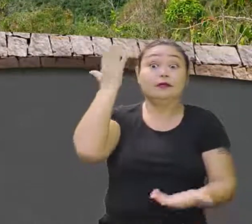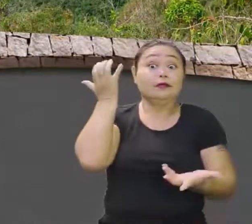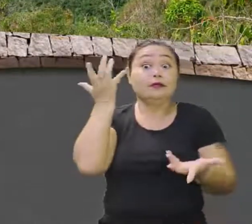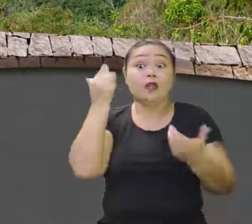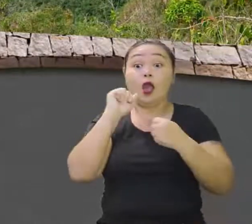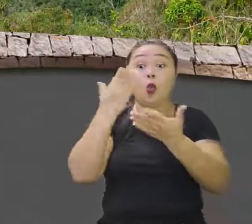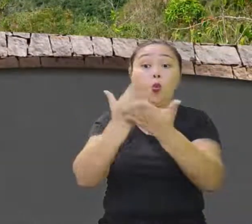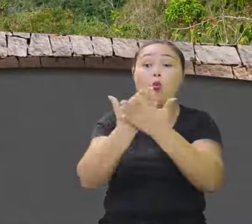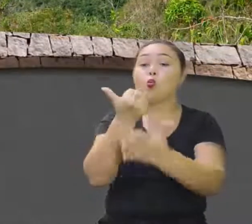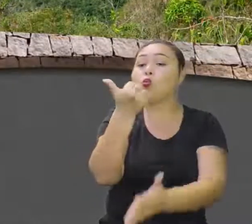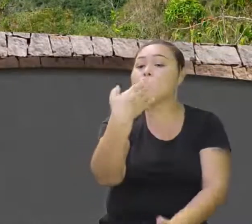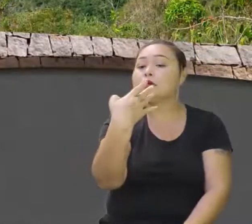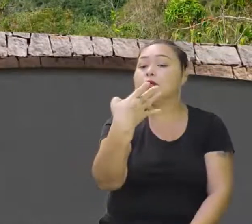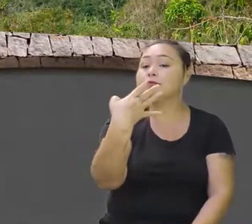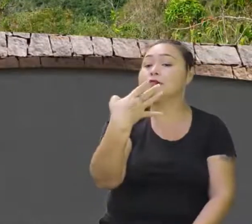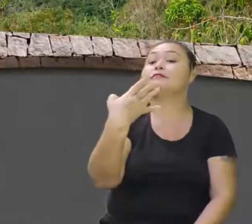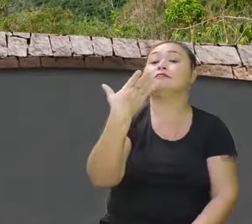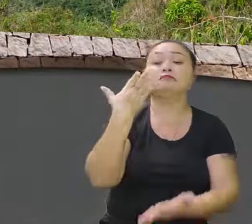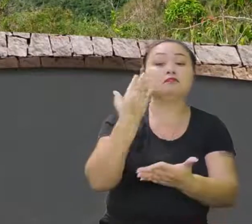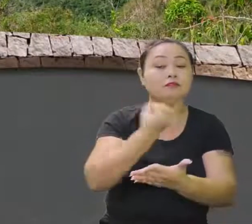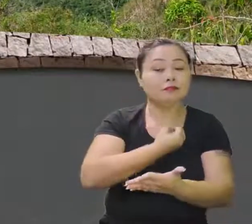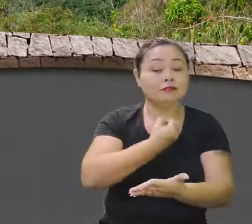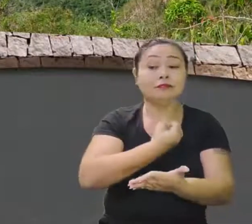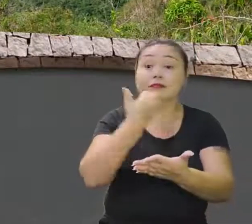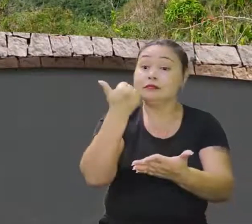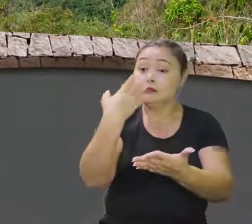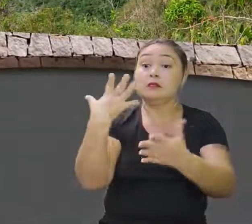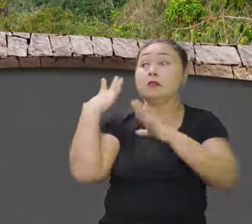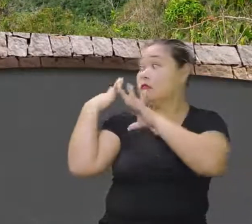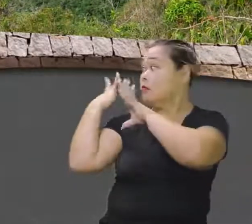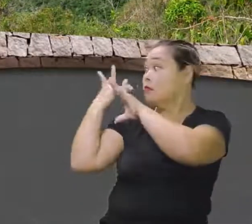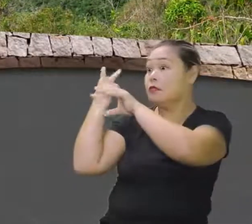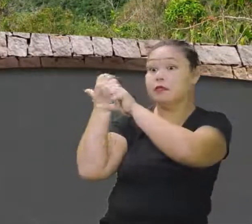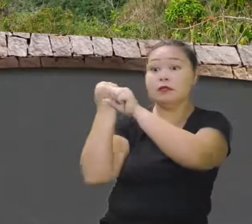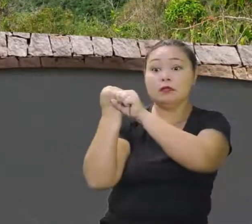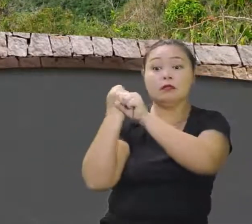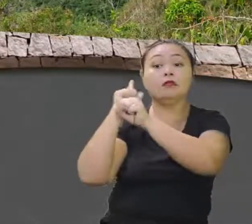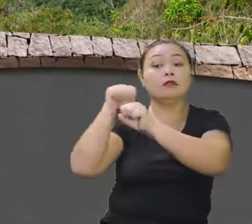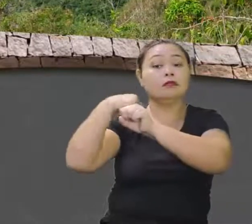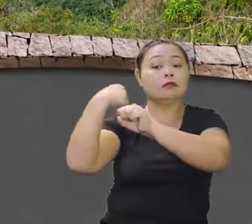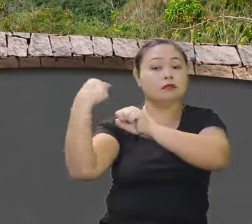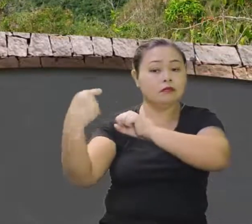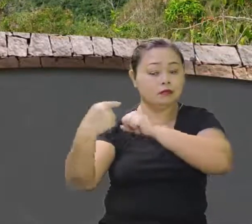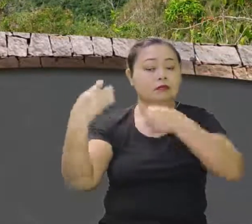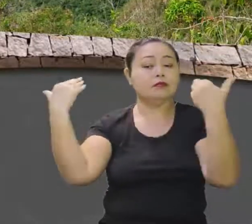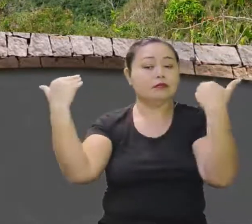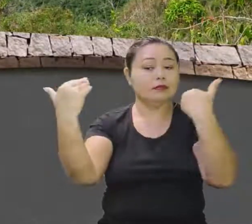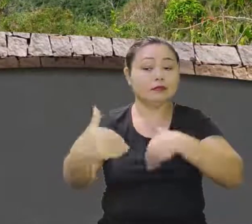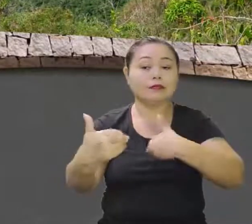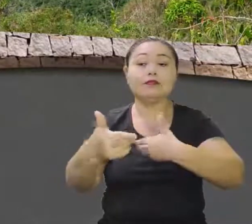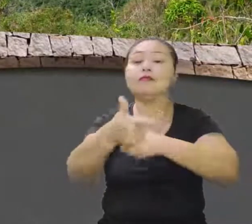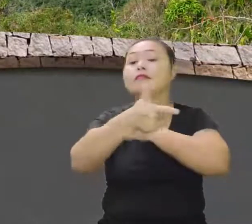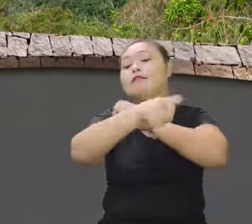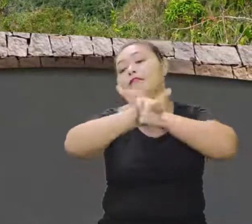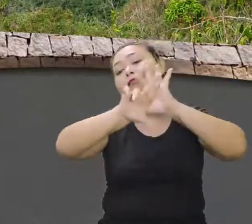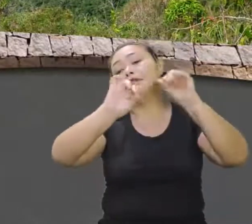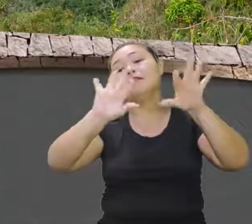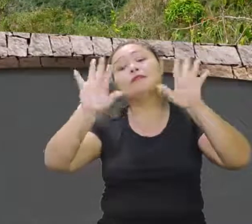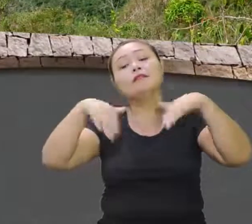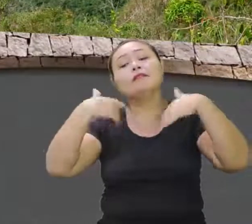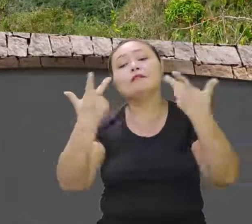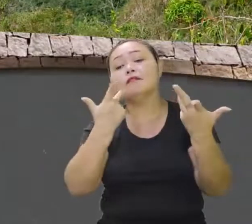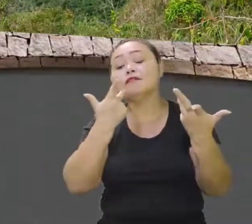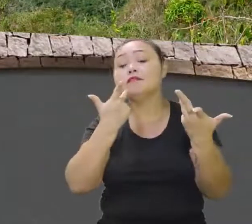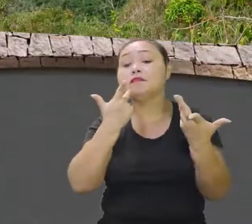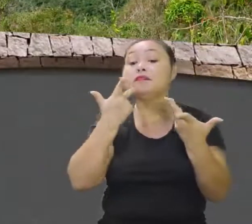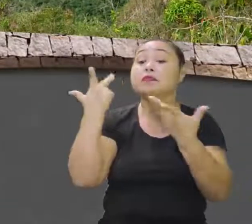por essa aula, a aula 14, que é a aula de revisão para a nossa avaliação. E, claro, nós estamos